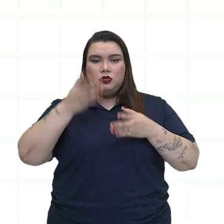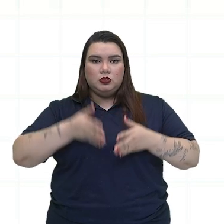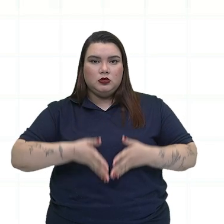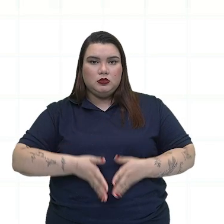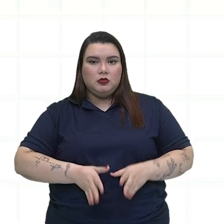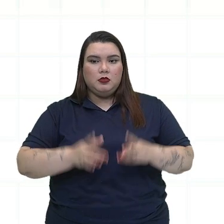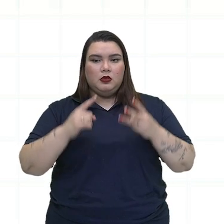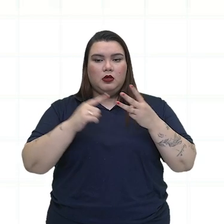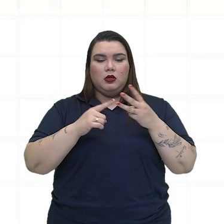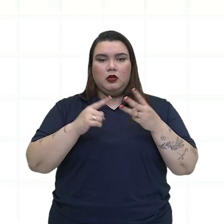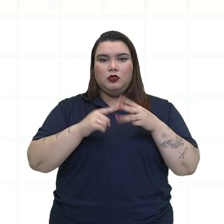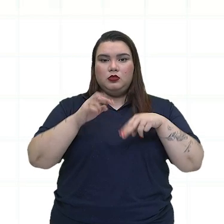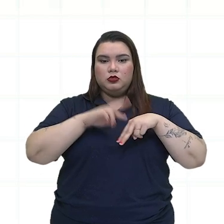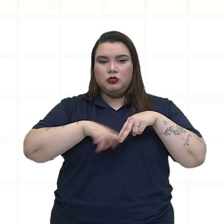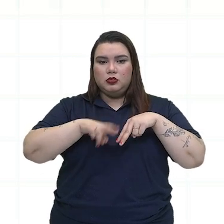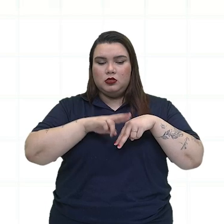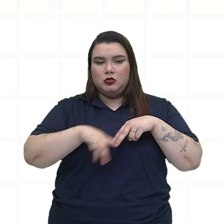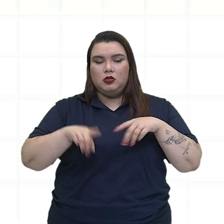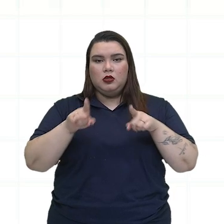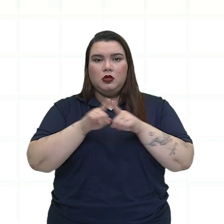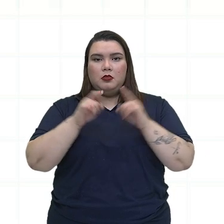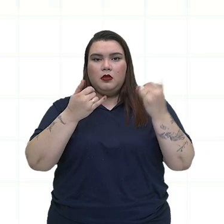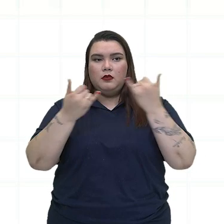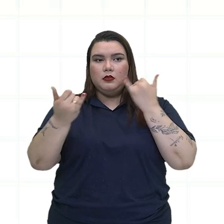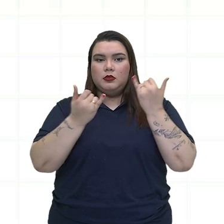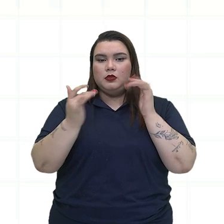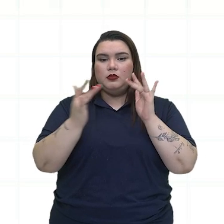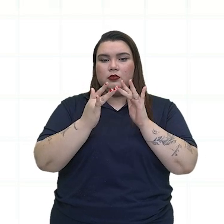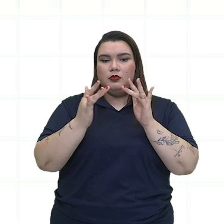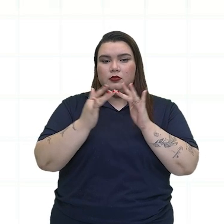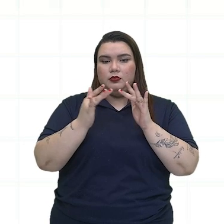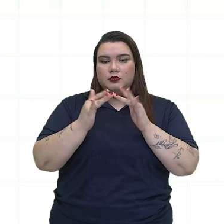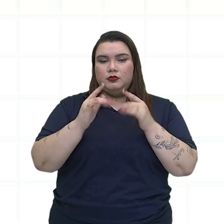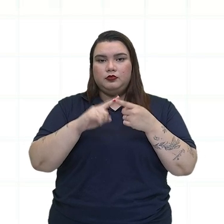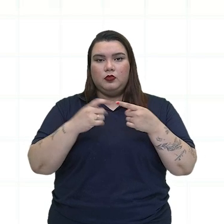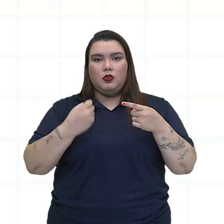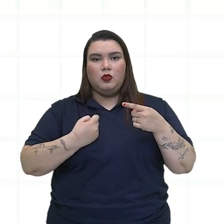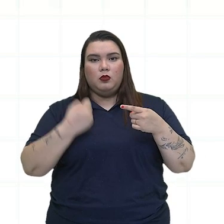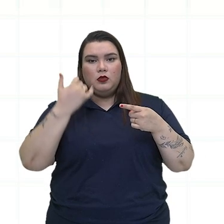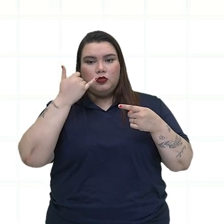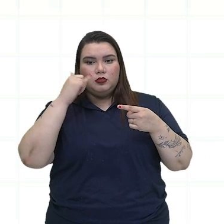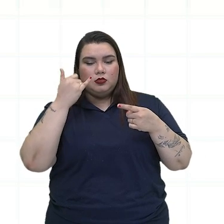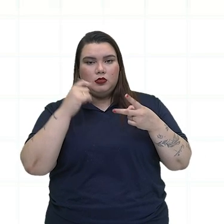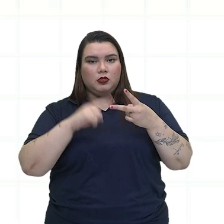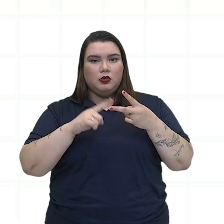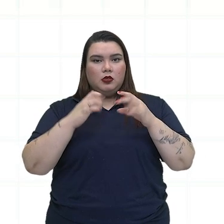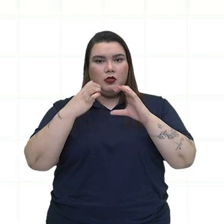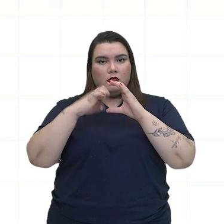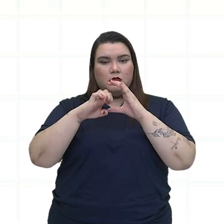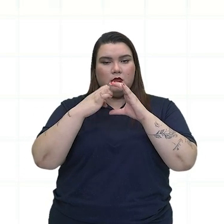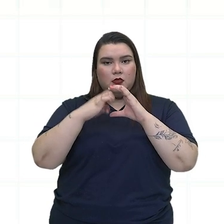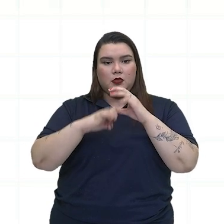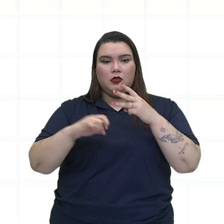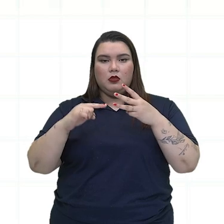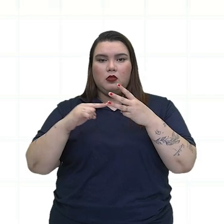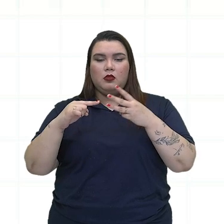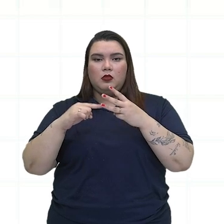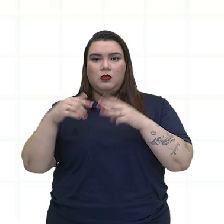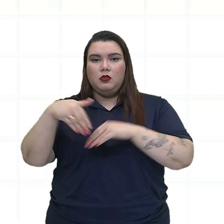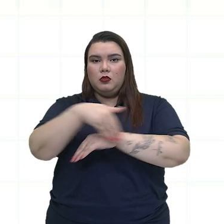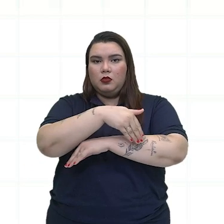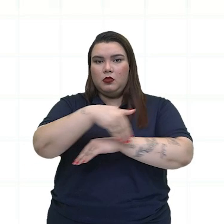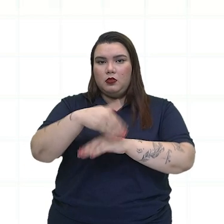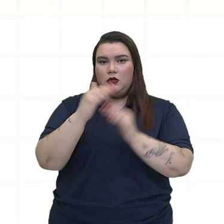o gênero, e as informações de contato, phone number, o número de telefone, email address and